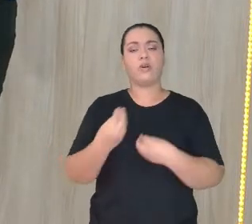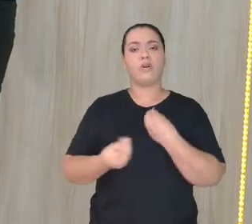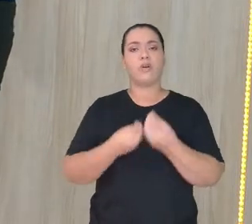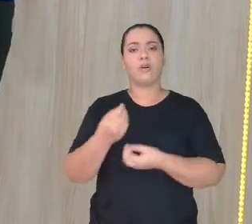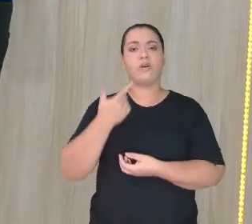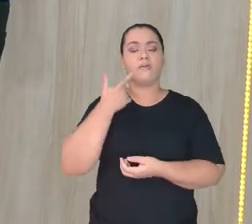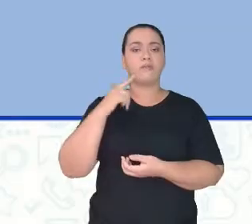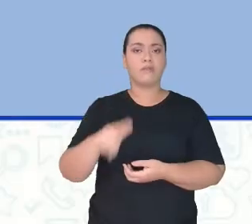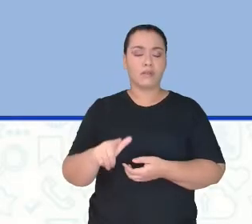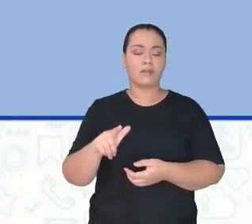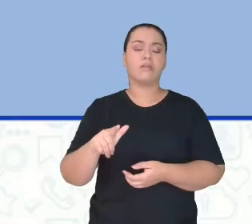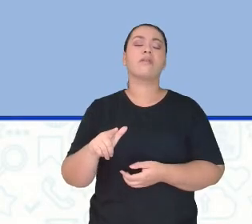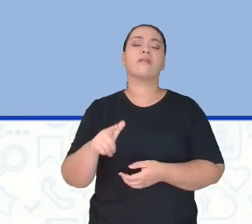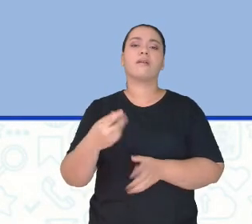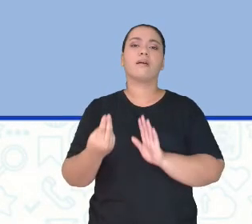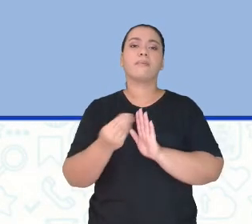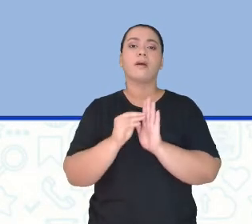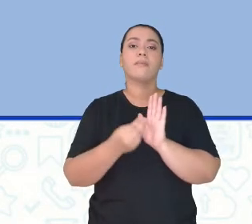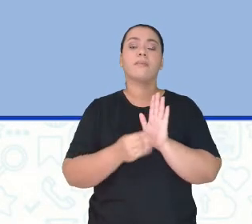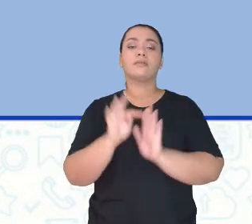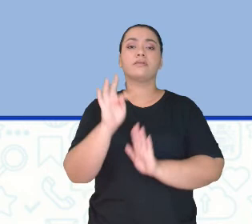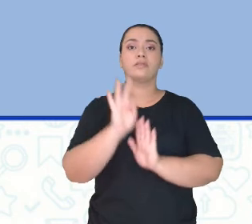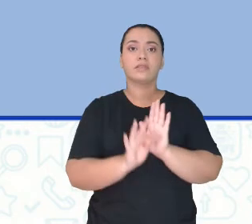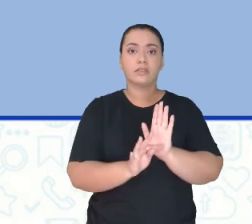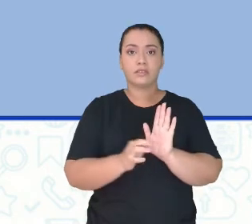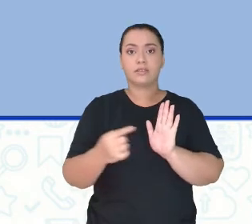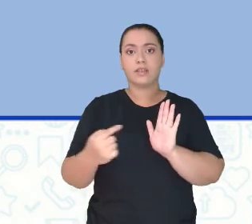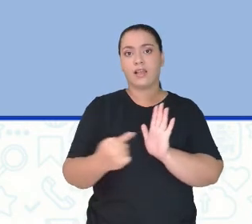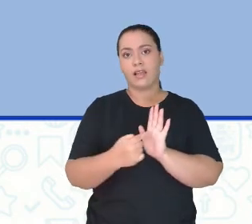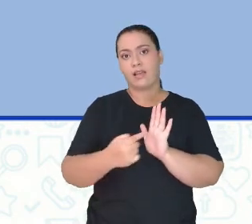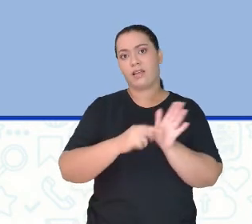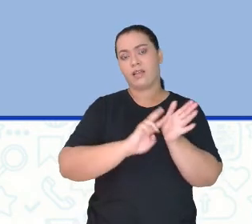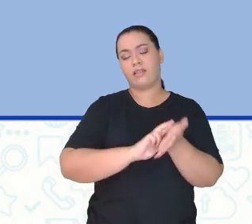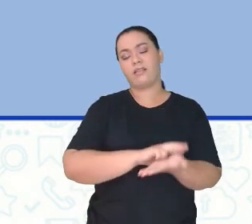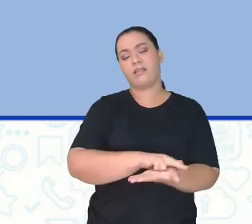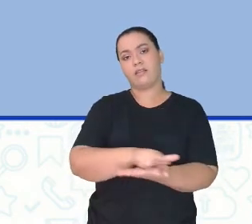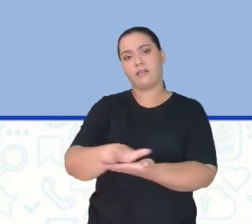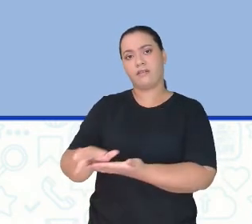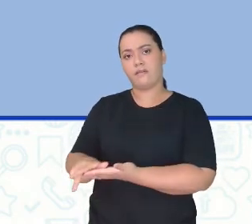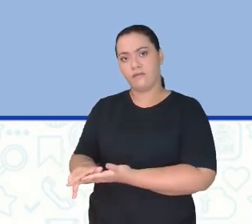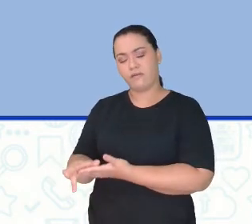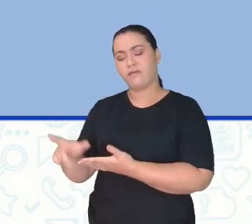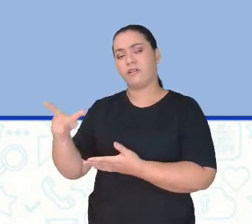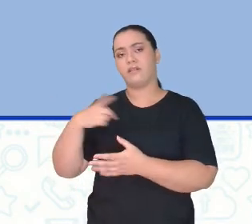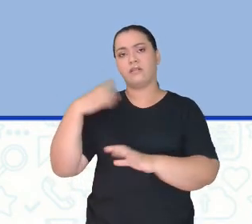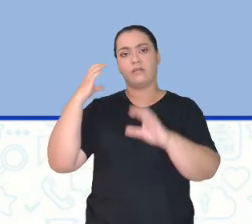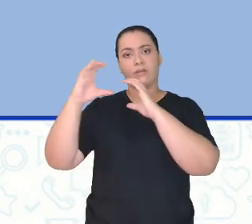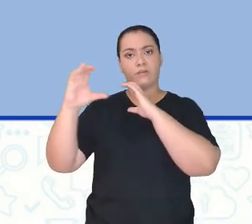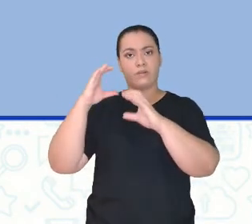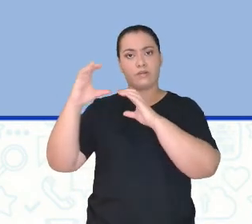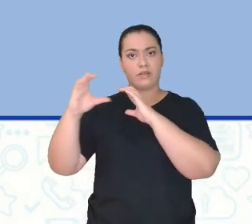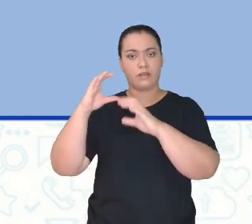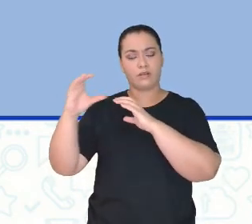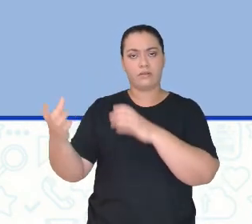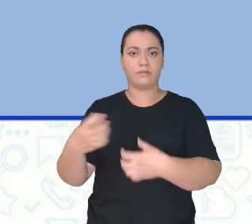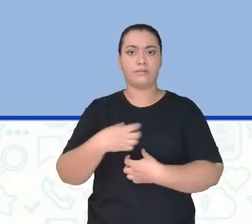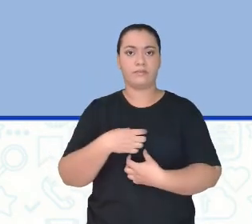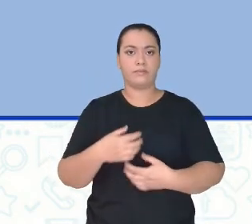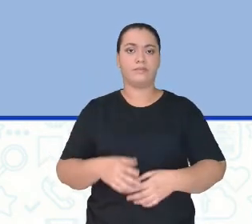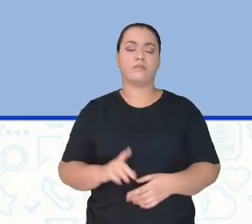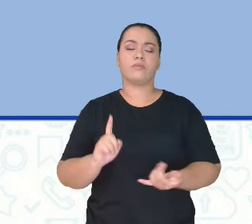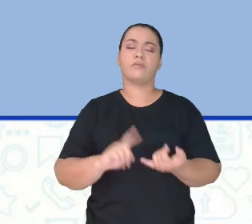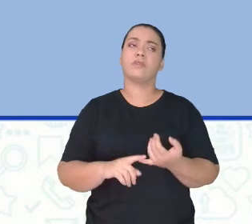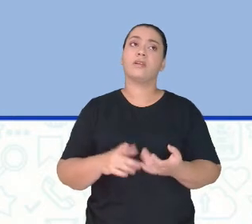é empregada nos textos em suas diversas situações de comunicação. De acordo com